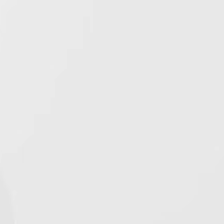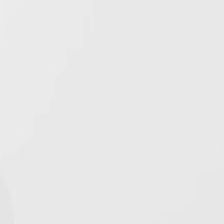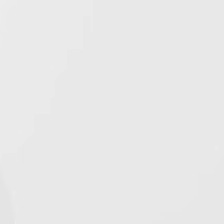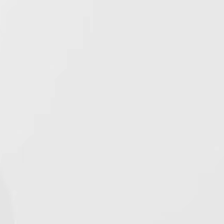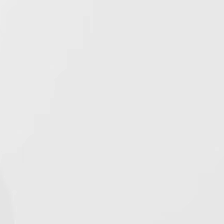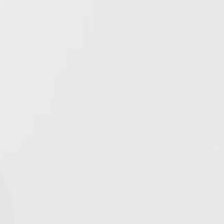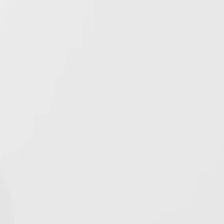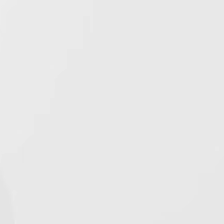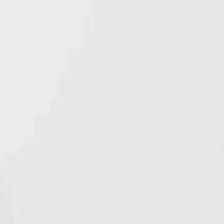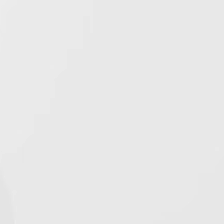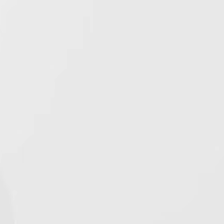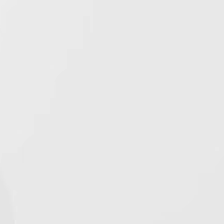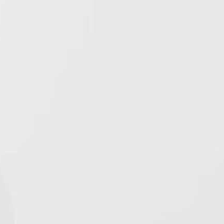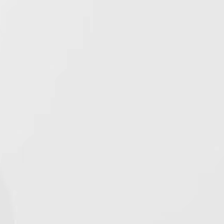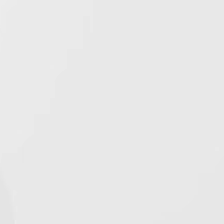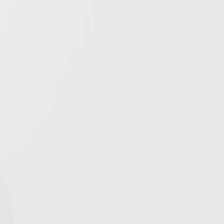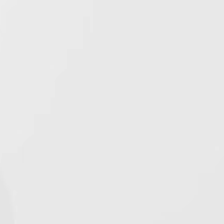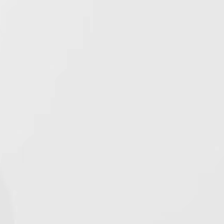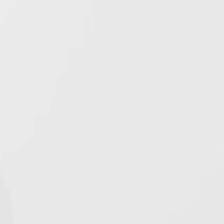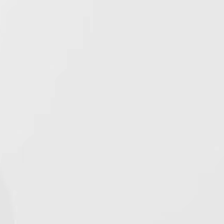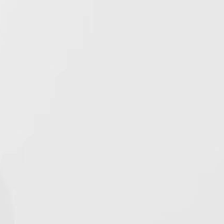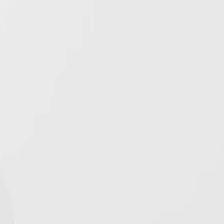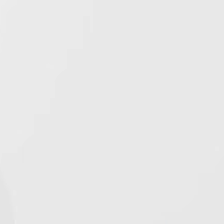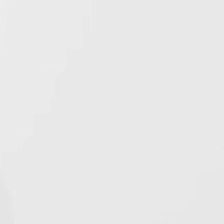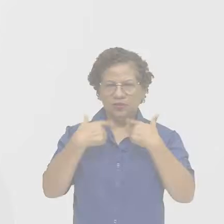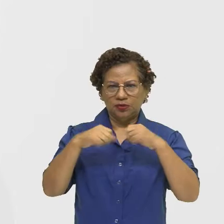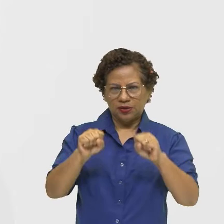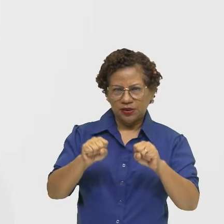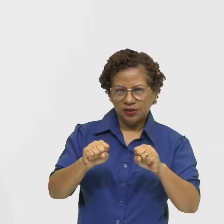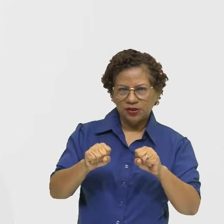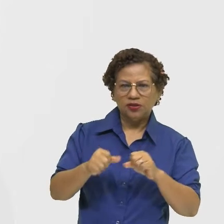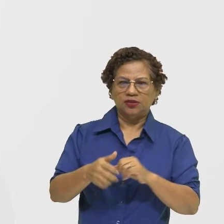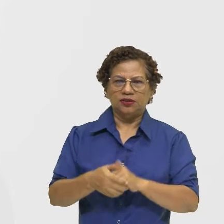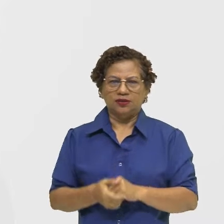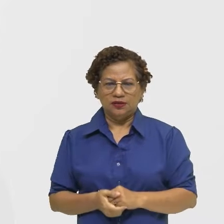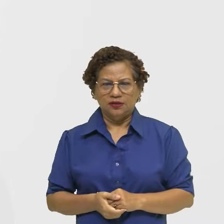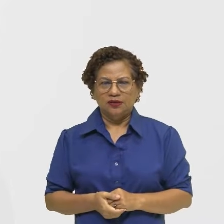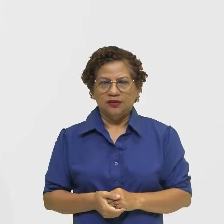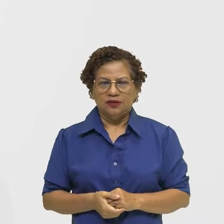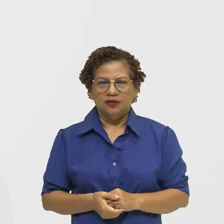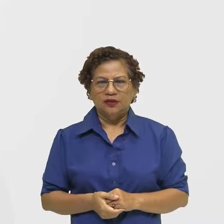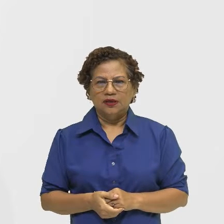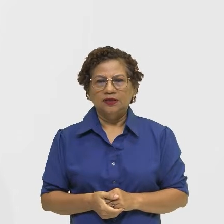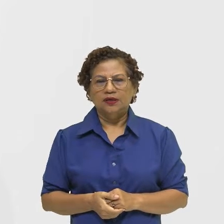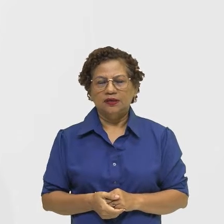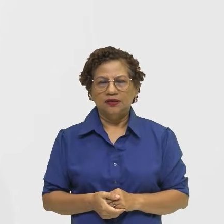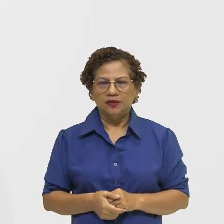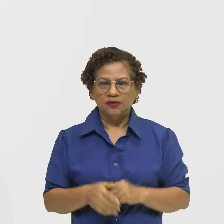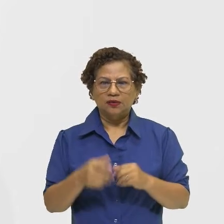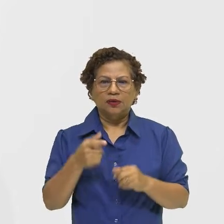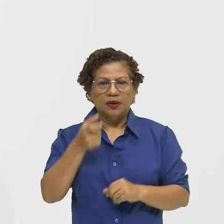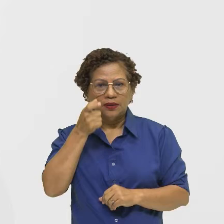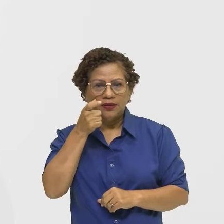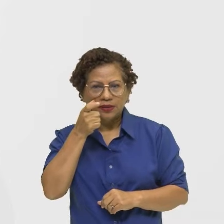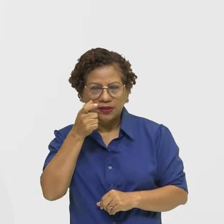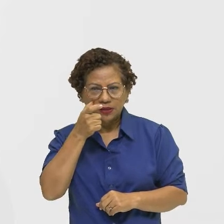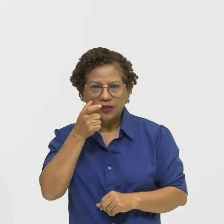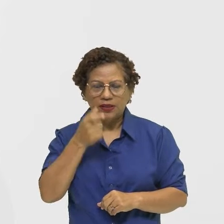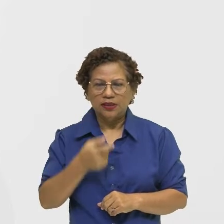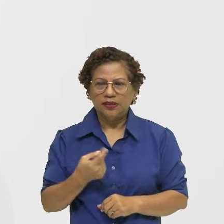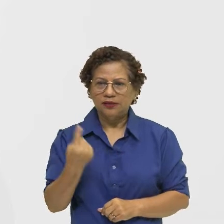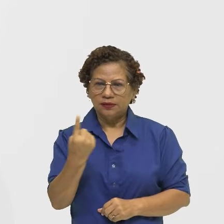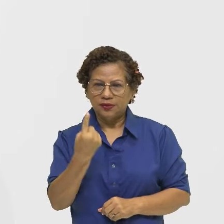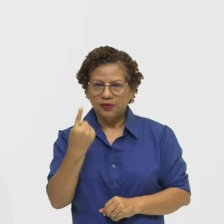das diferentes linguagens e suas semioses em função de interesses pessoais e coletivos.